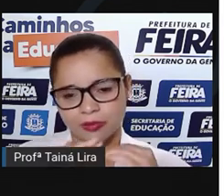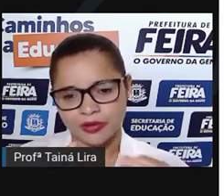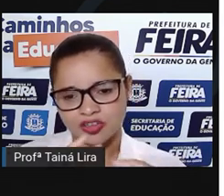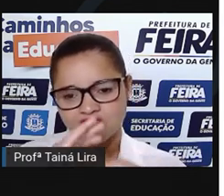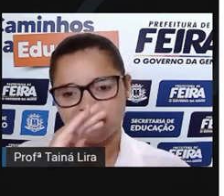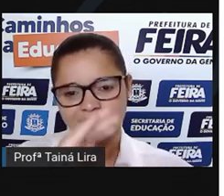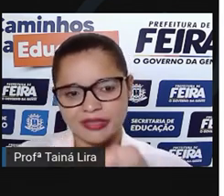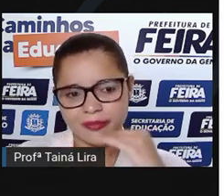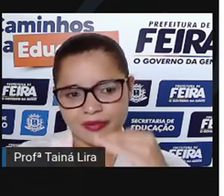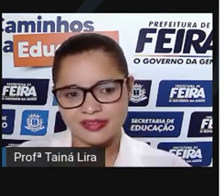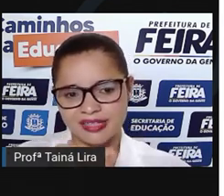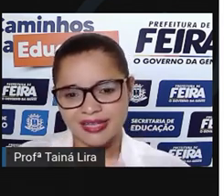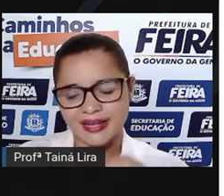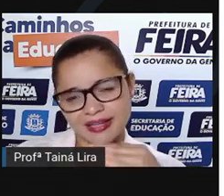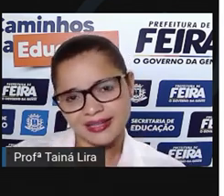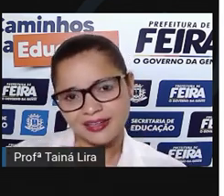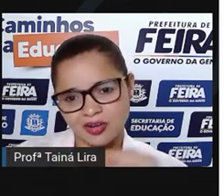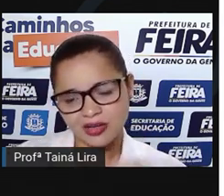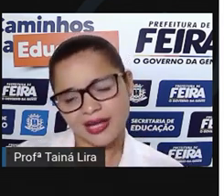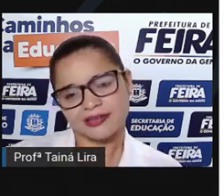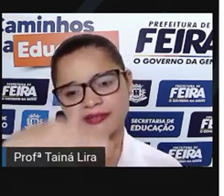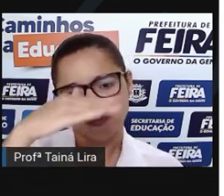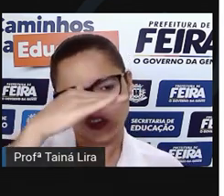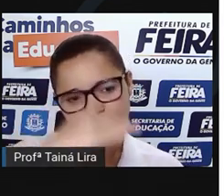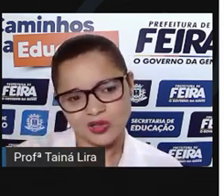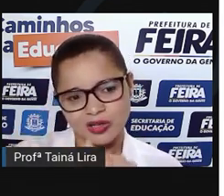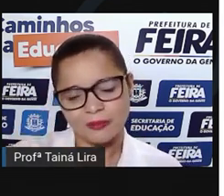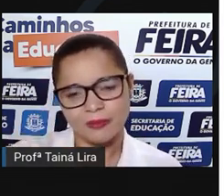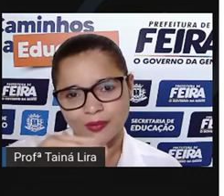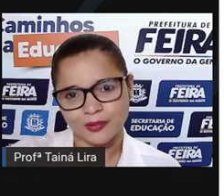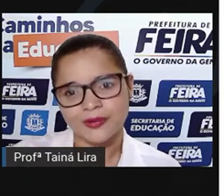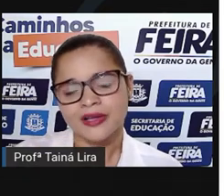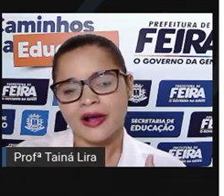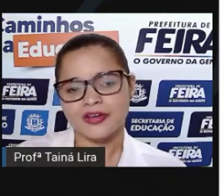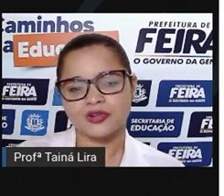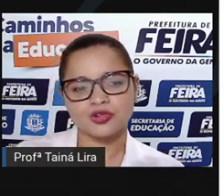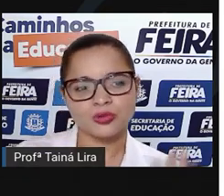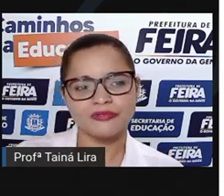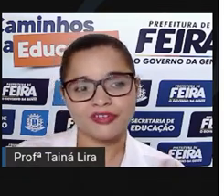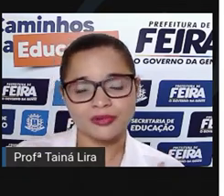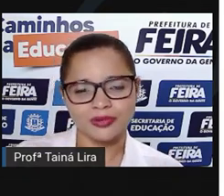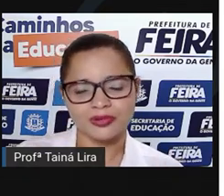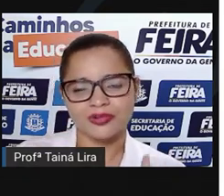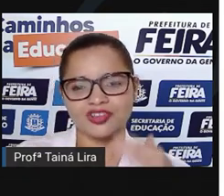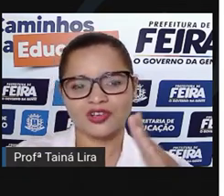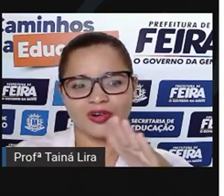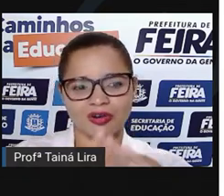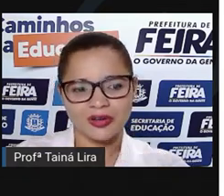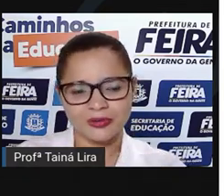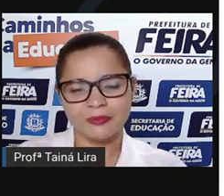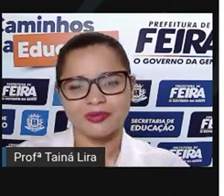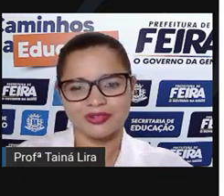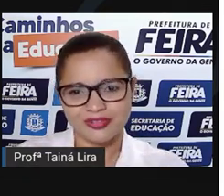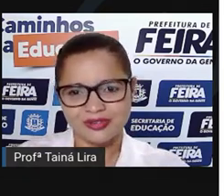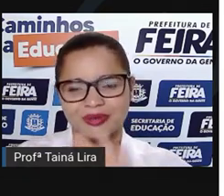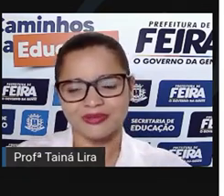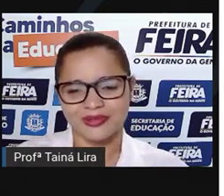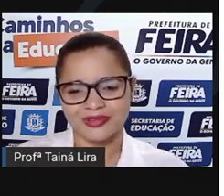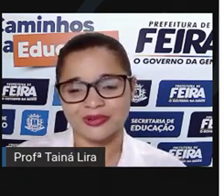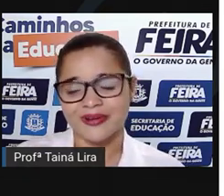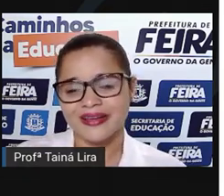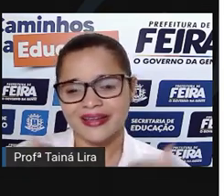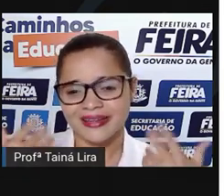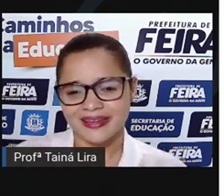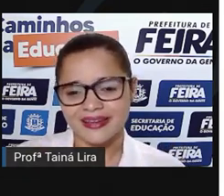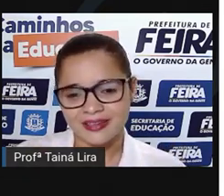bolo né com recheio e depois ele é enrolada ao invés de colocar um bolo a gente costuma fazer o bolo com recheio colocando um bolo em